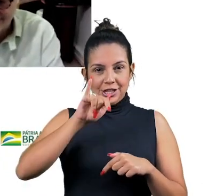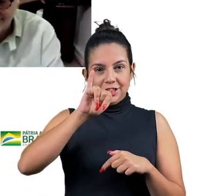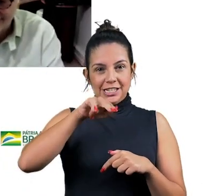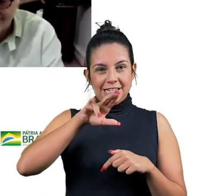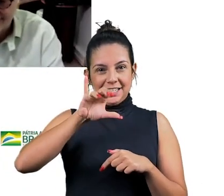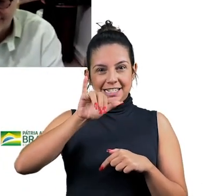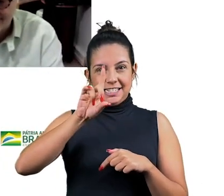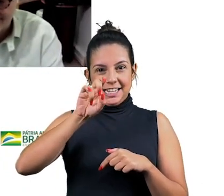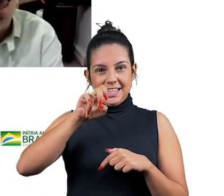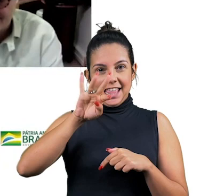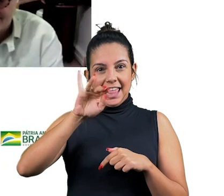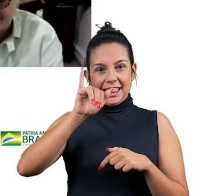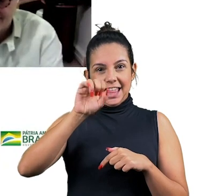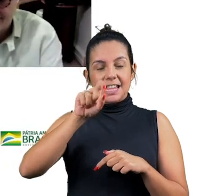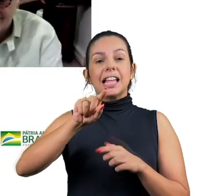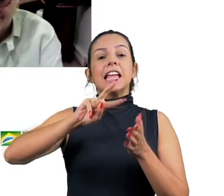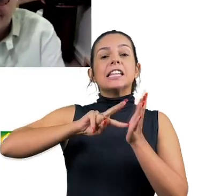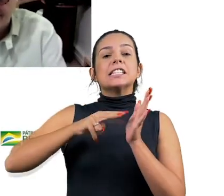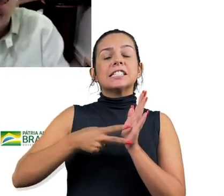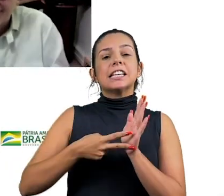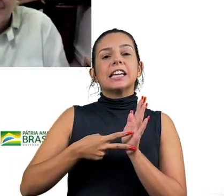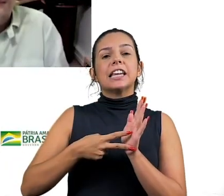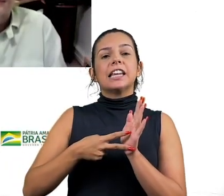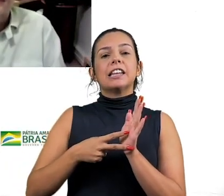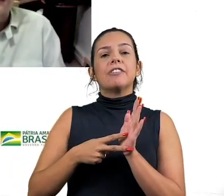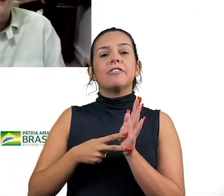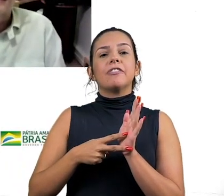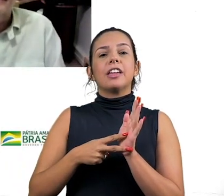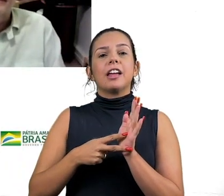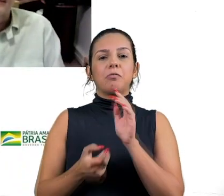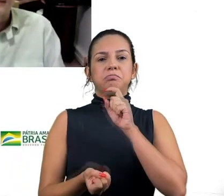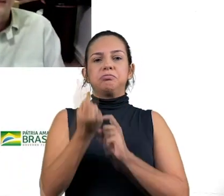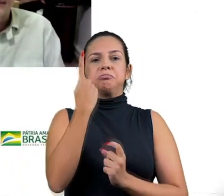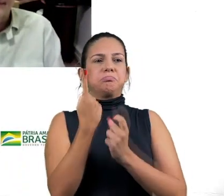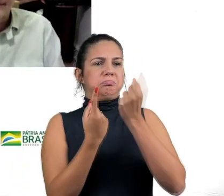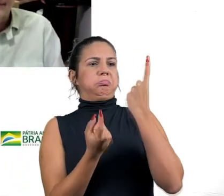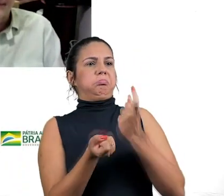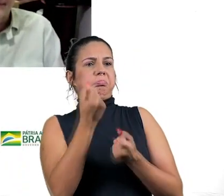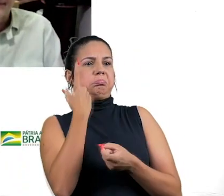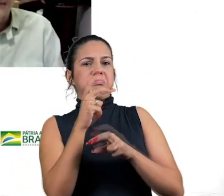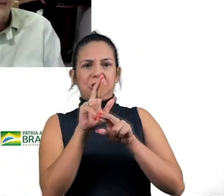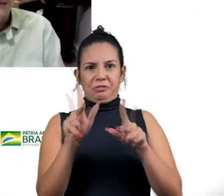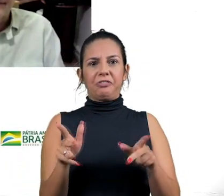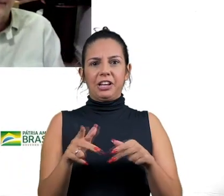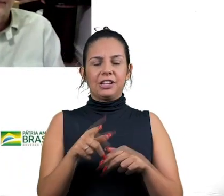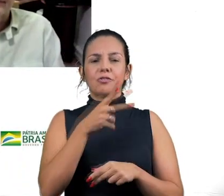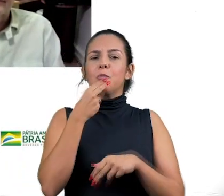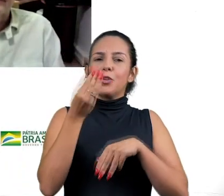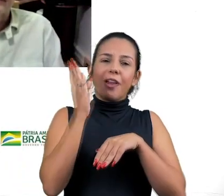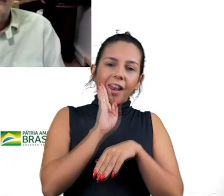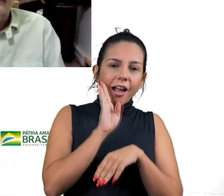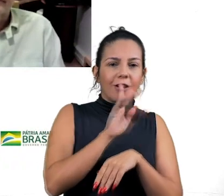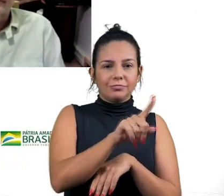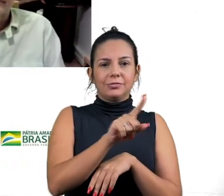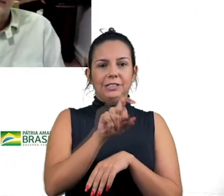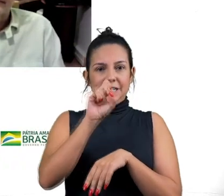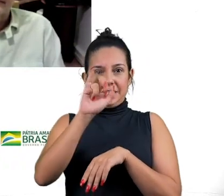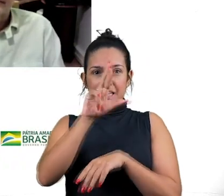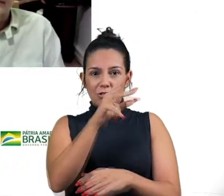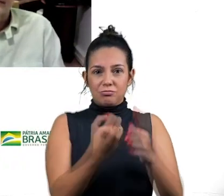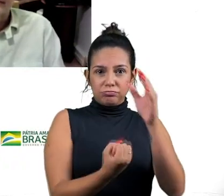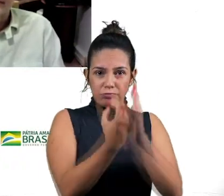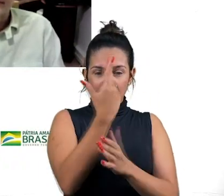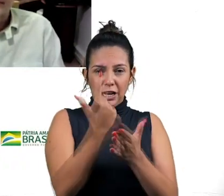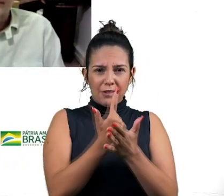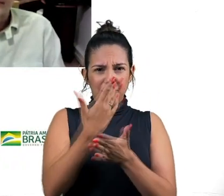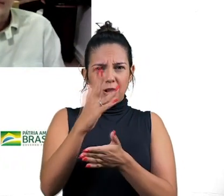Incidentais, publicados pela editora Companhia das Letras. E muito legal, porque o Sérgio lançou esse livro já